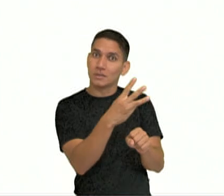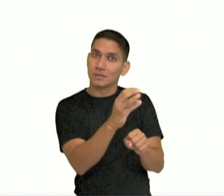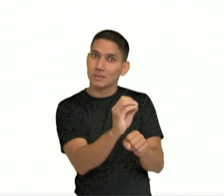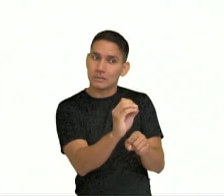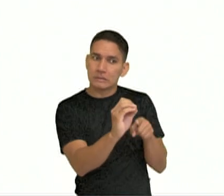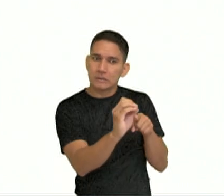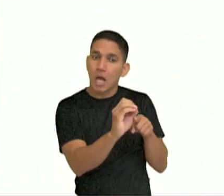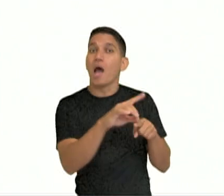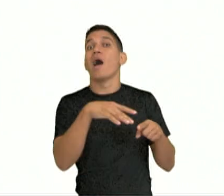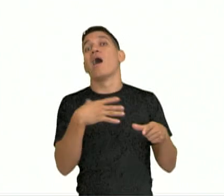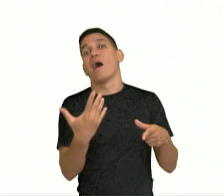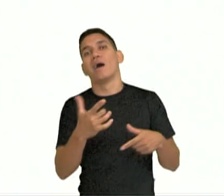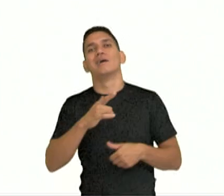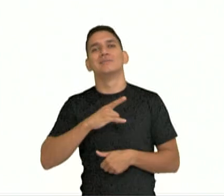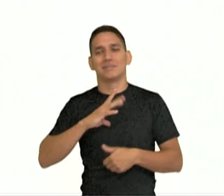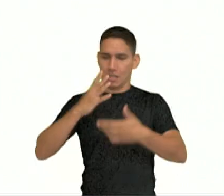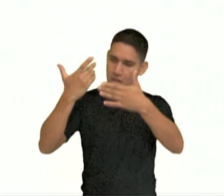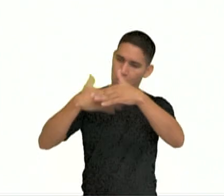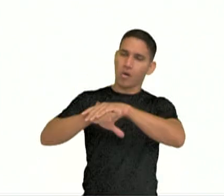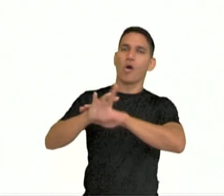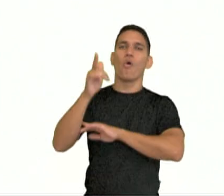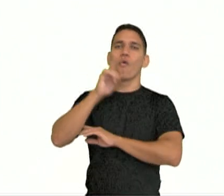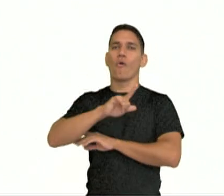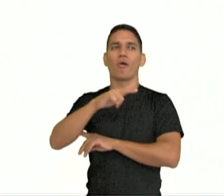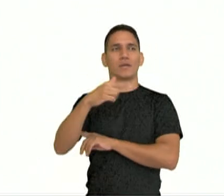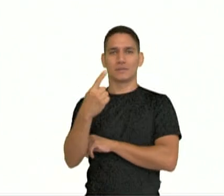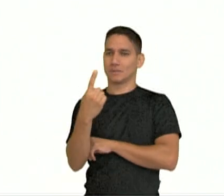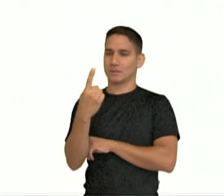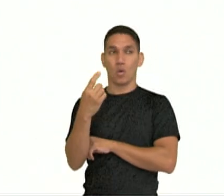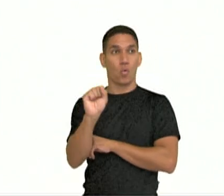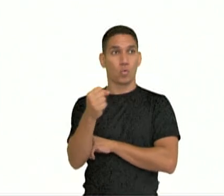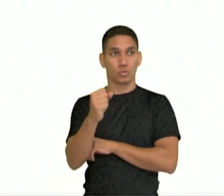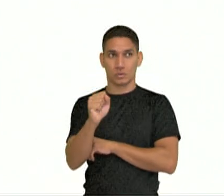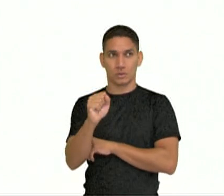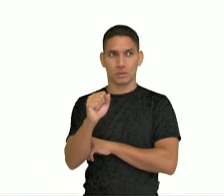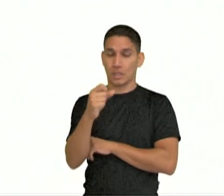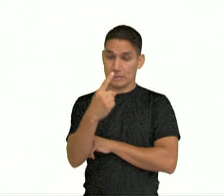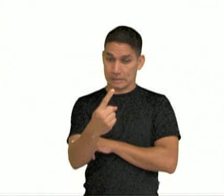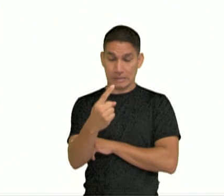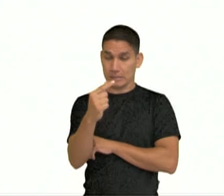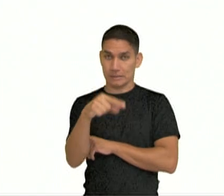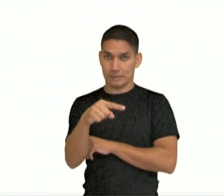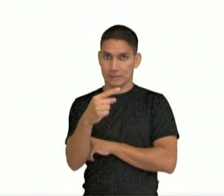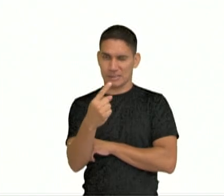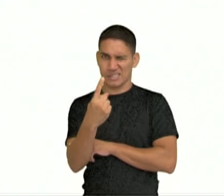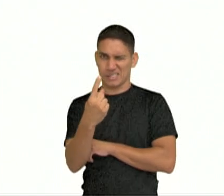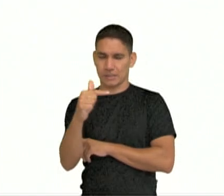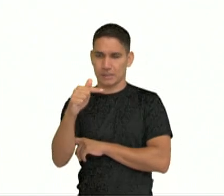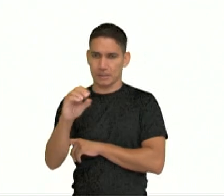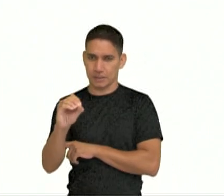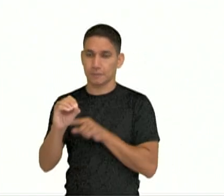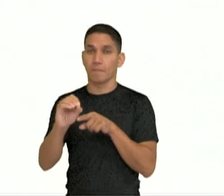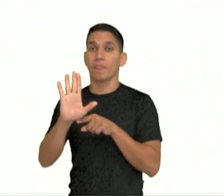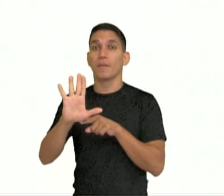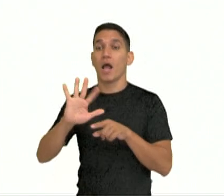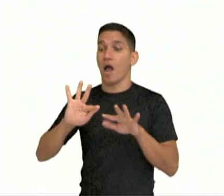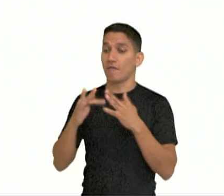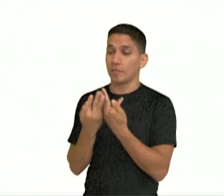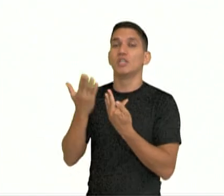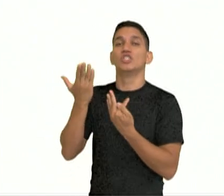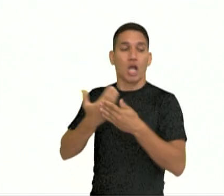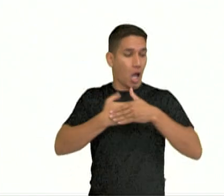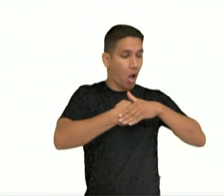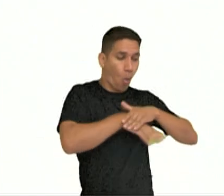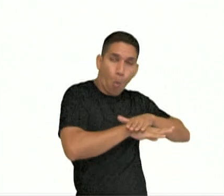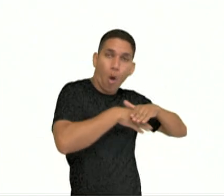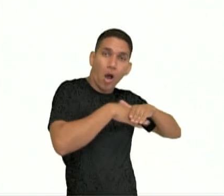então, portanto, é 170. Então, só que a família já tem um valor acumulado aqui.